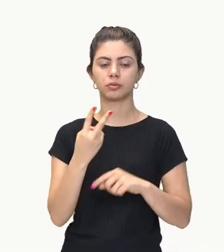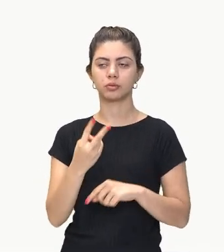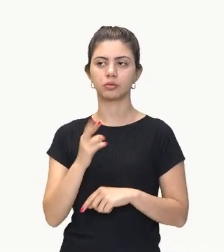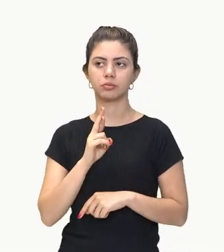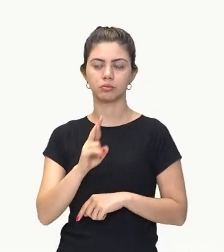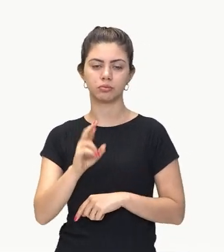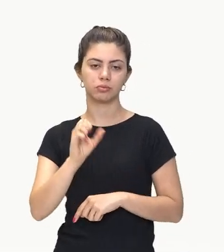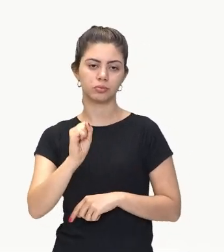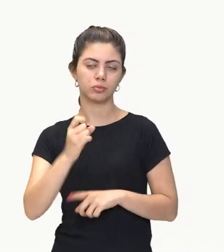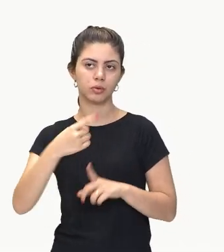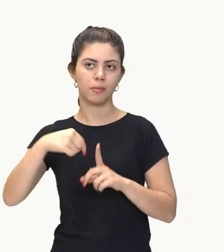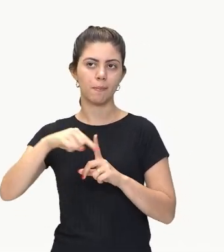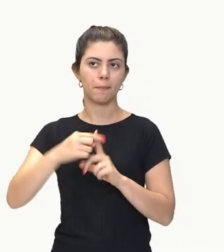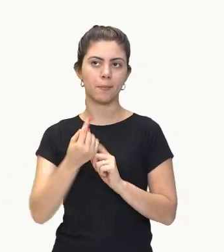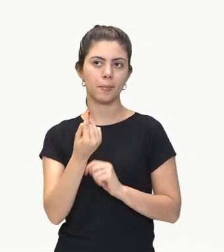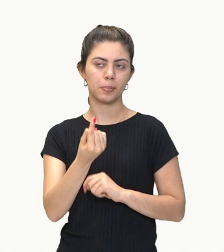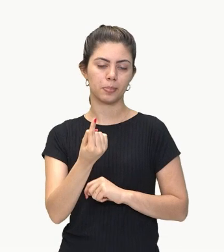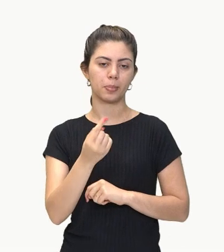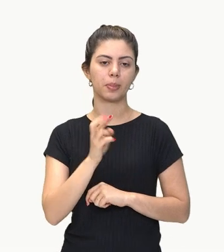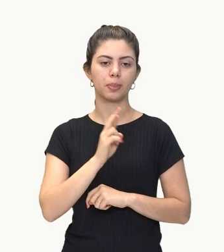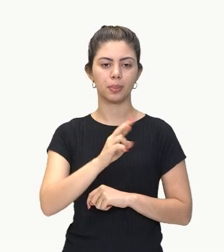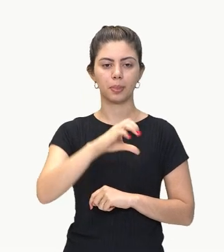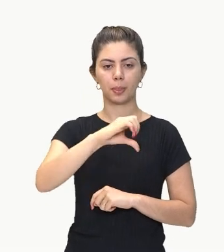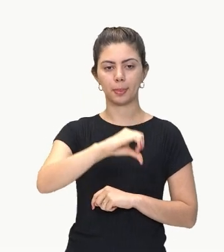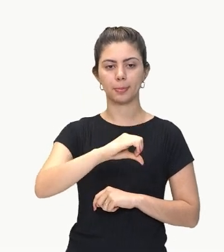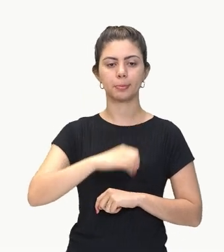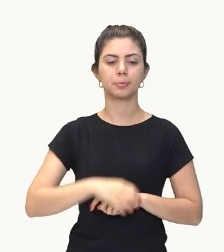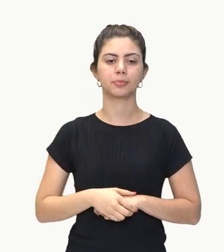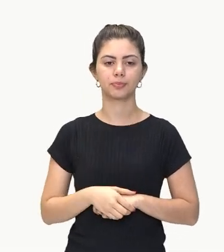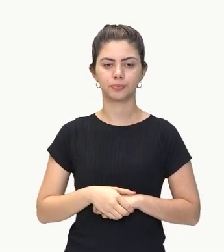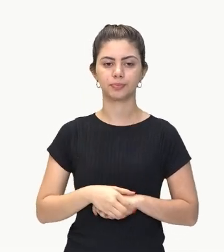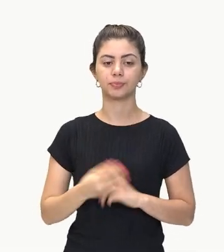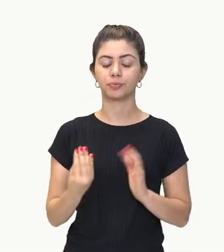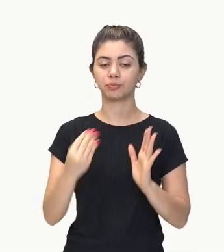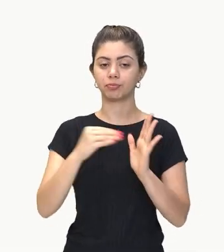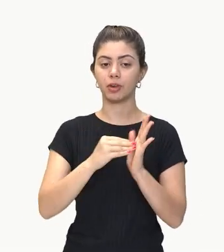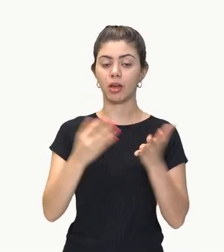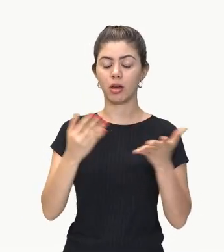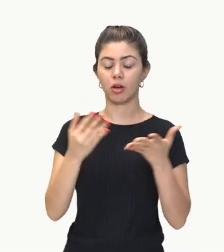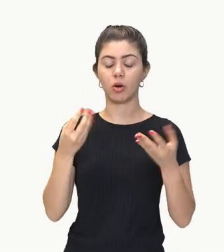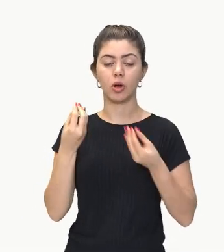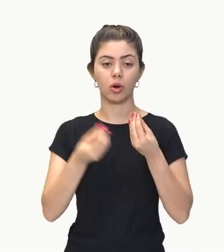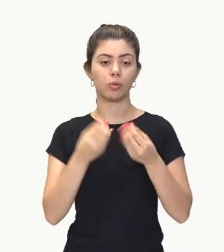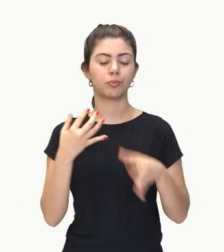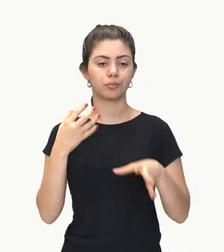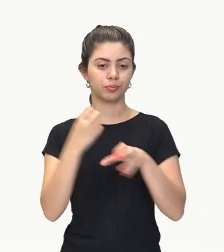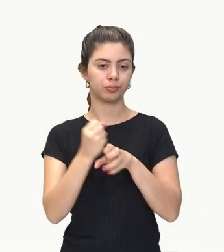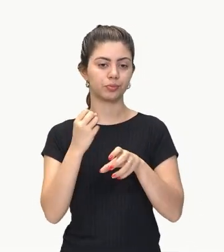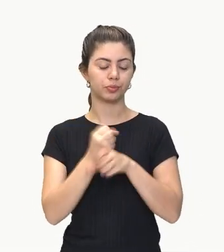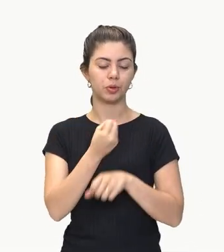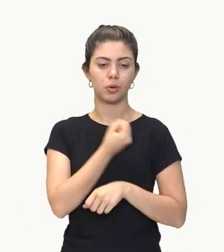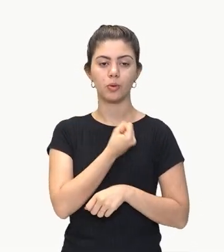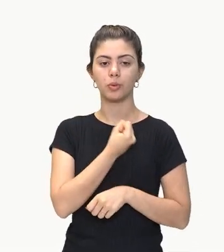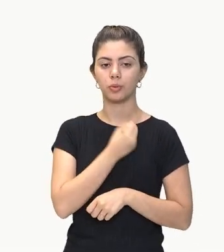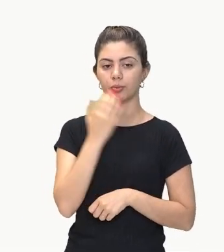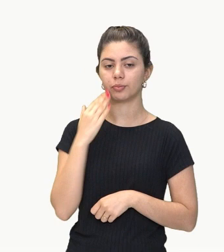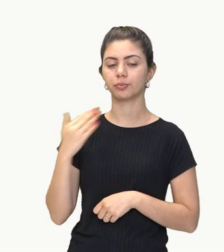8. Com mais 1 que subiu, 9. Agora, nós vamos somar